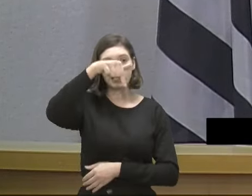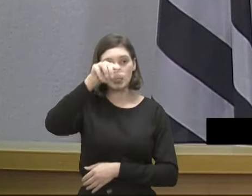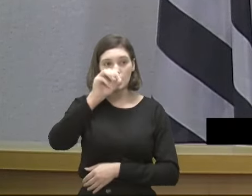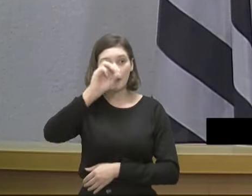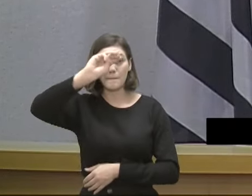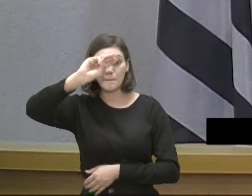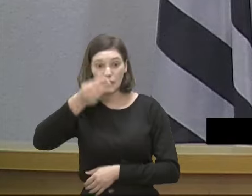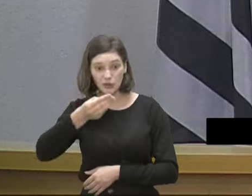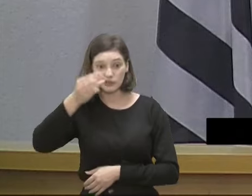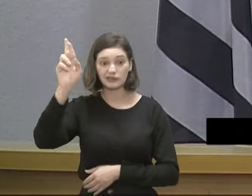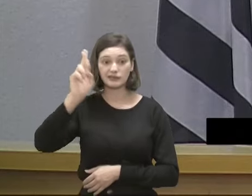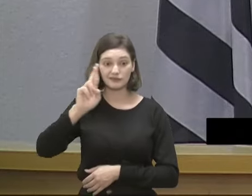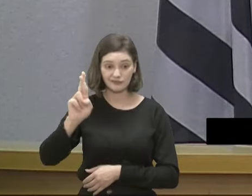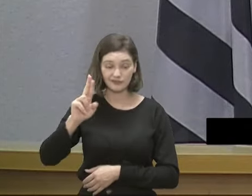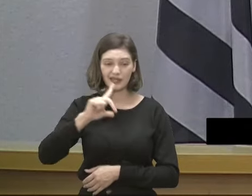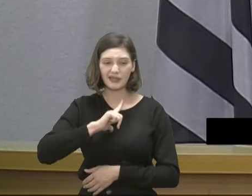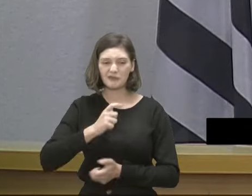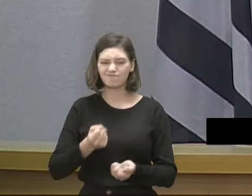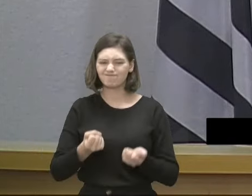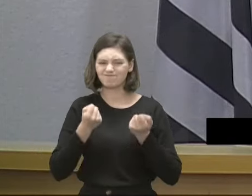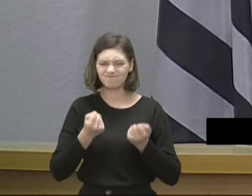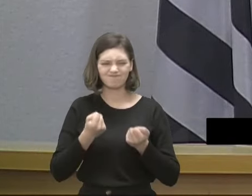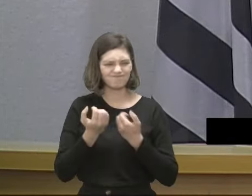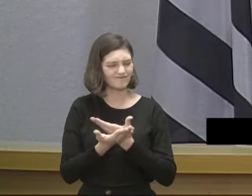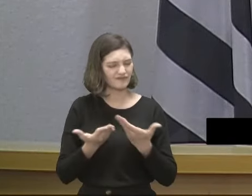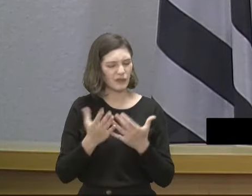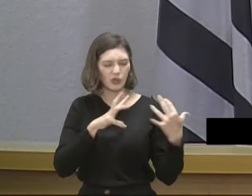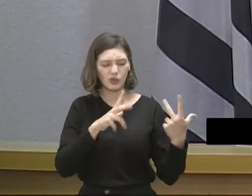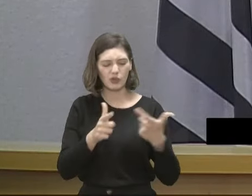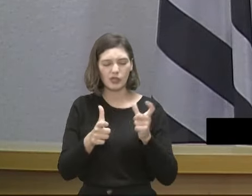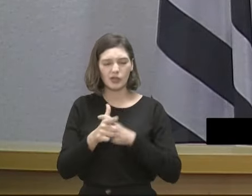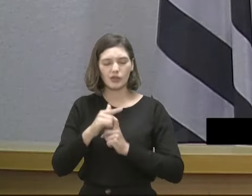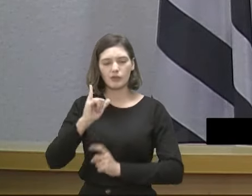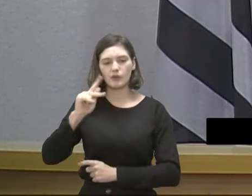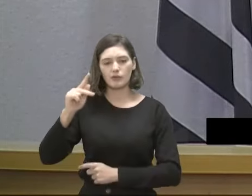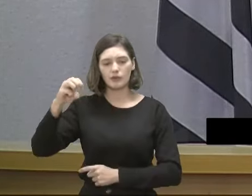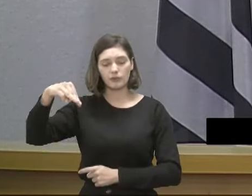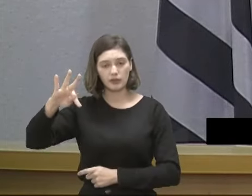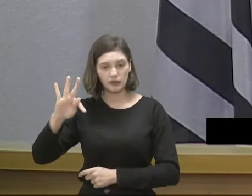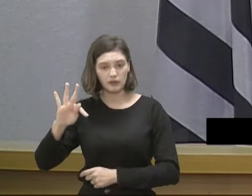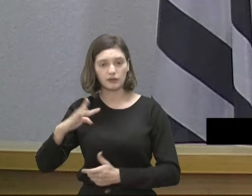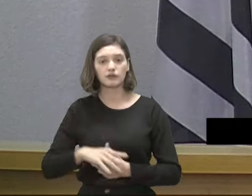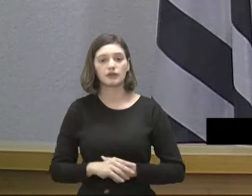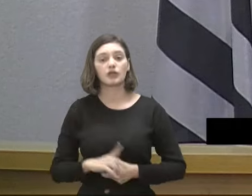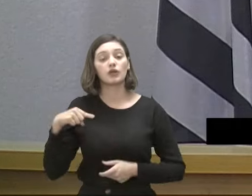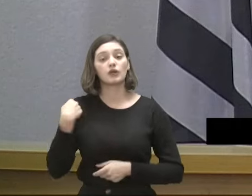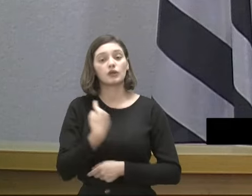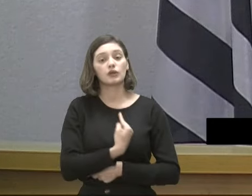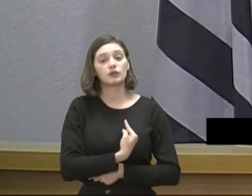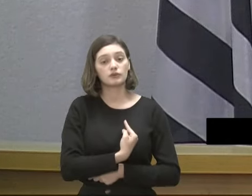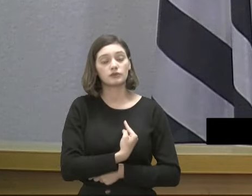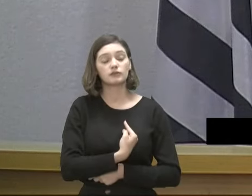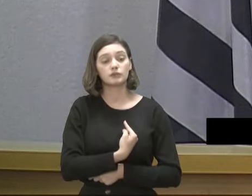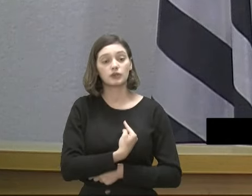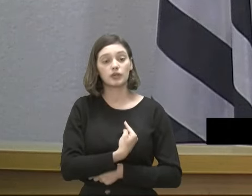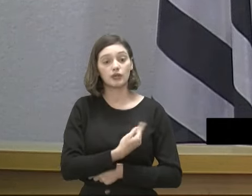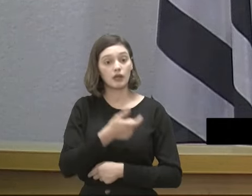de reais, isso tem um peso muito grande aí para o Instituto de Previdência e nós vamos ficar muito